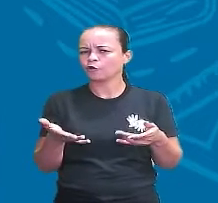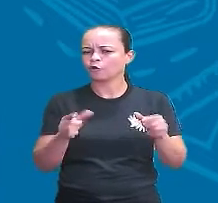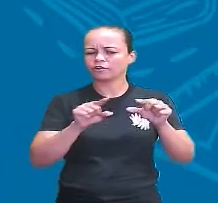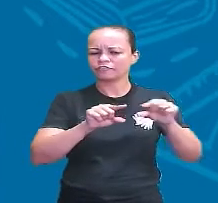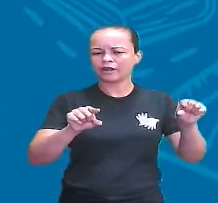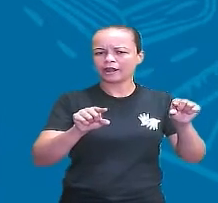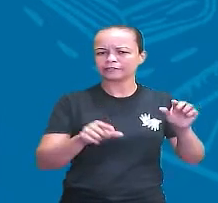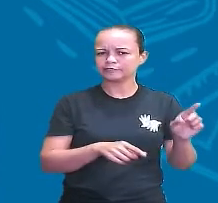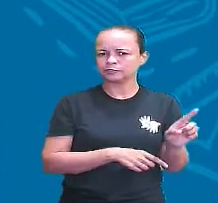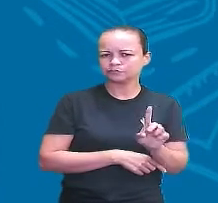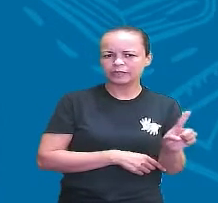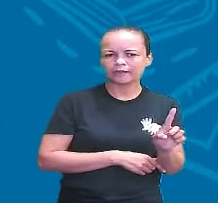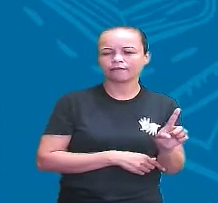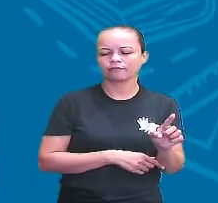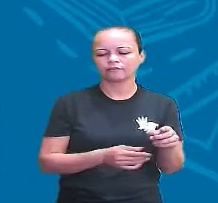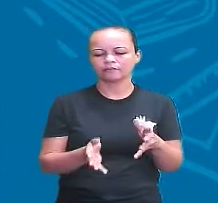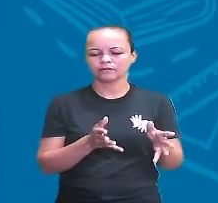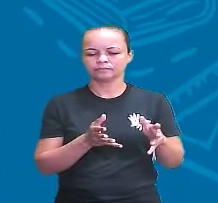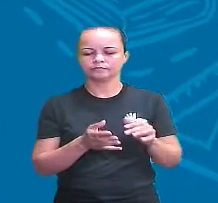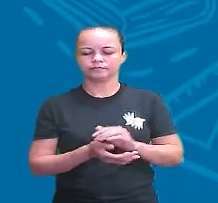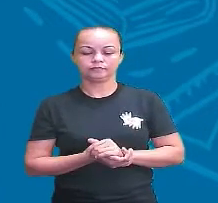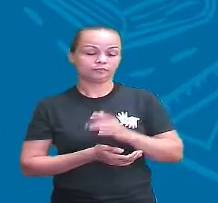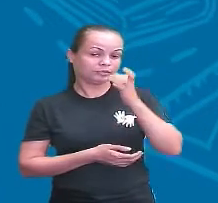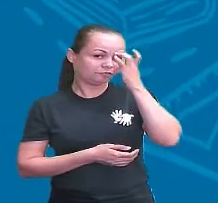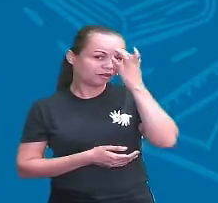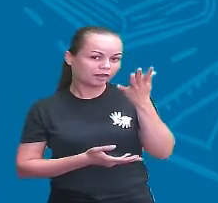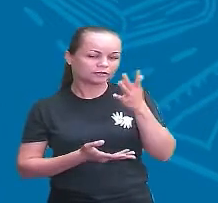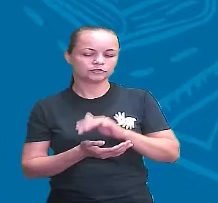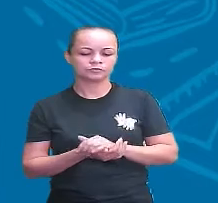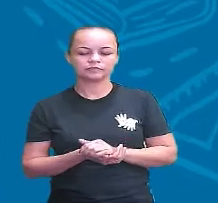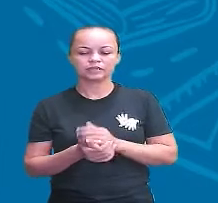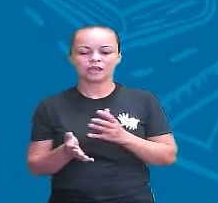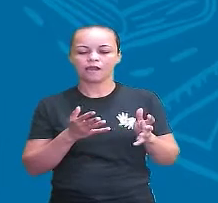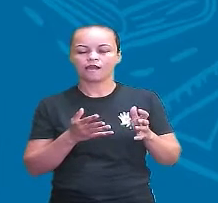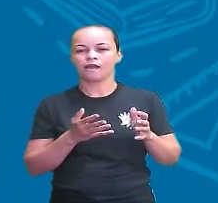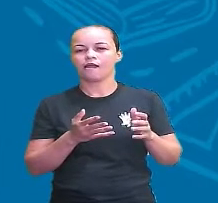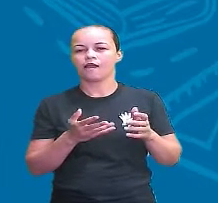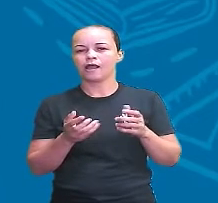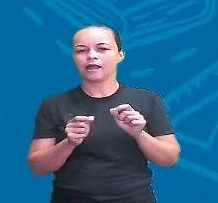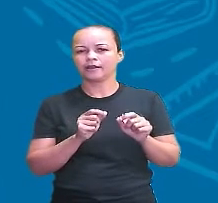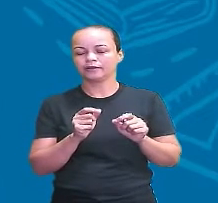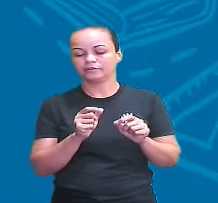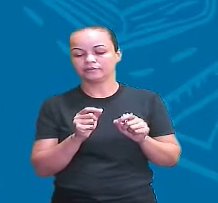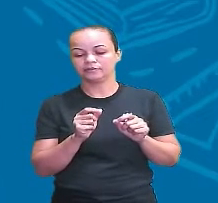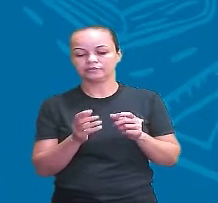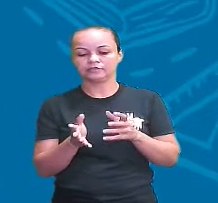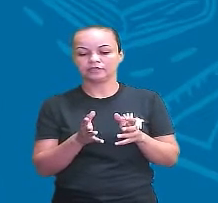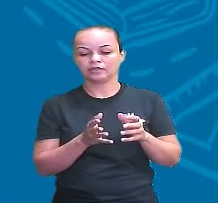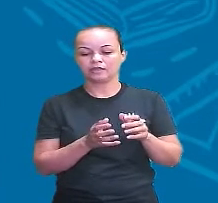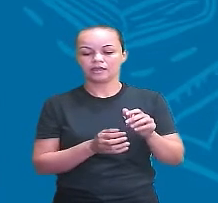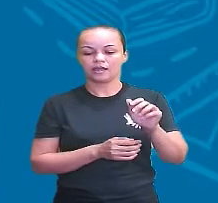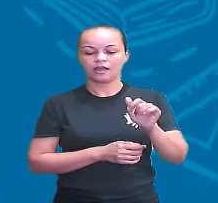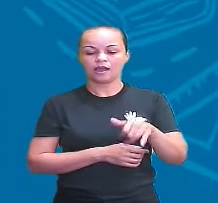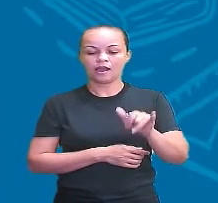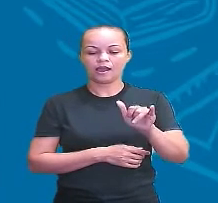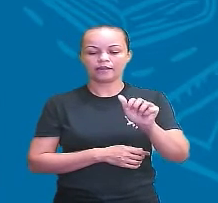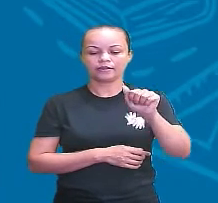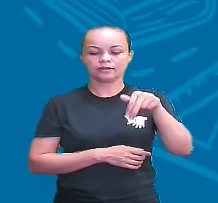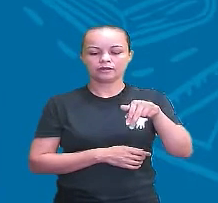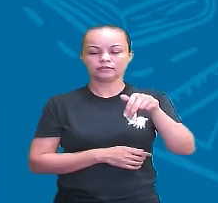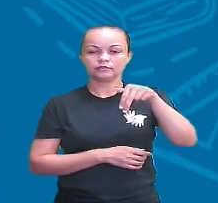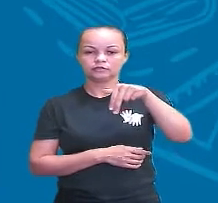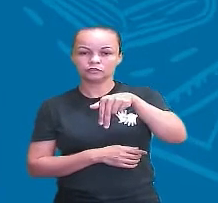Fácil. I am se transforma em I am not. Olha, lembrou da estrutura da negação do verbo to be?